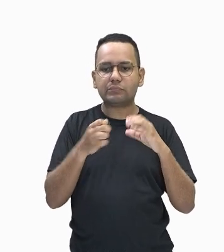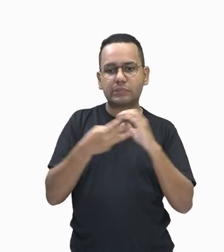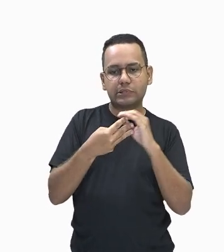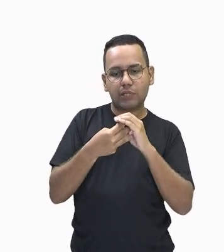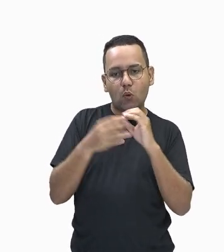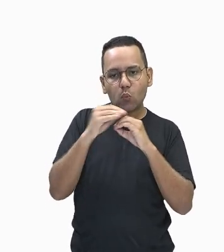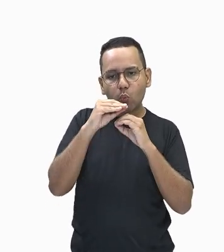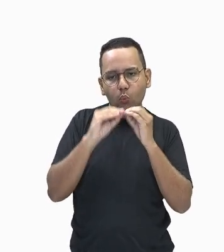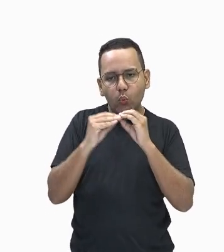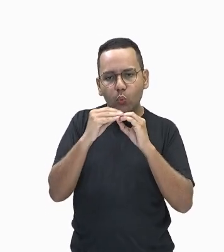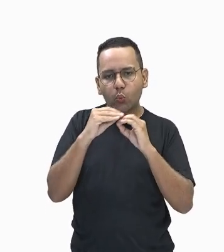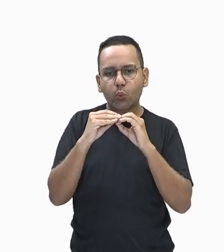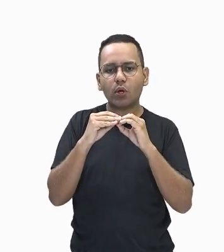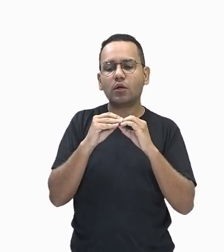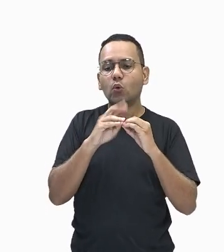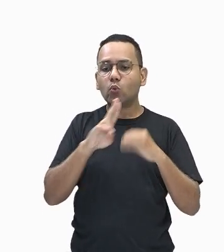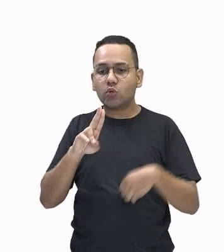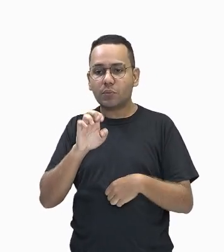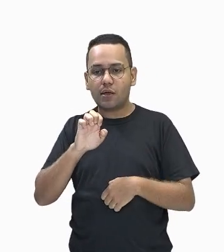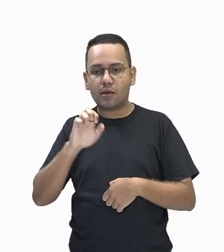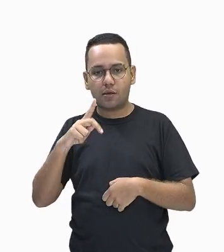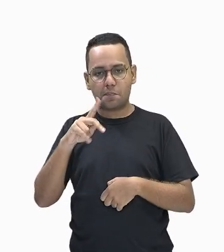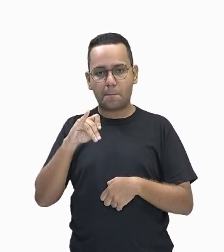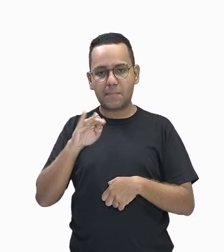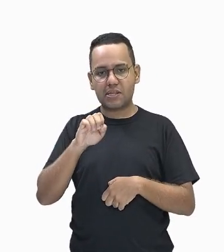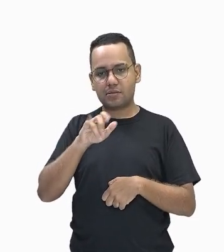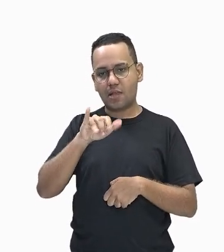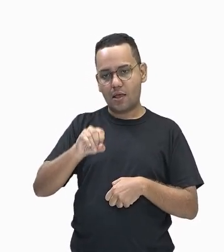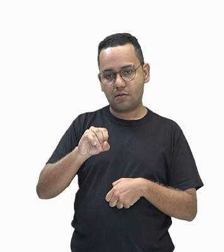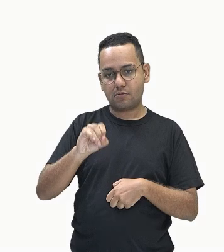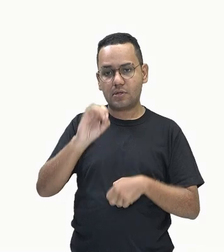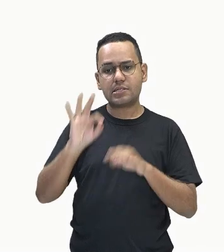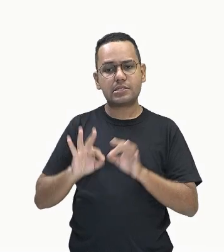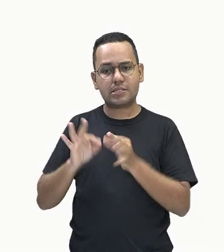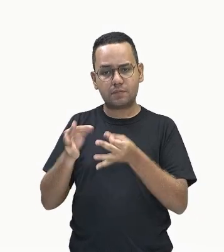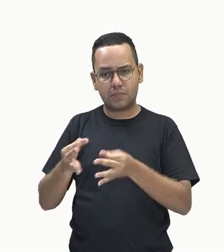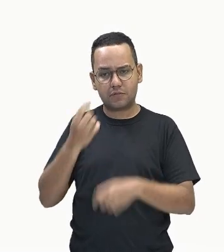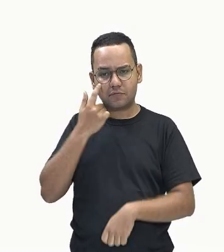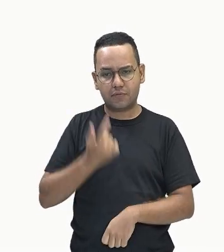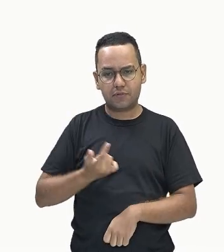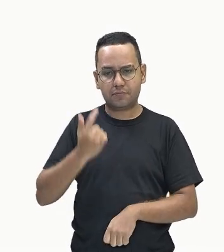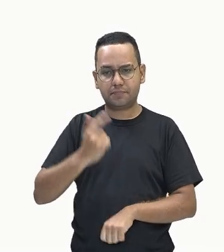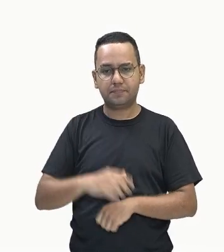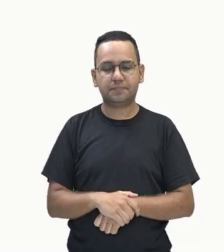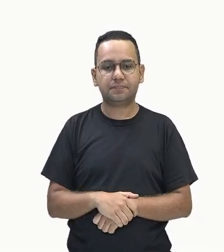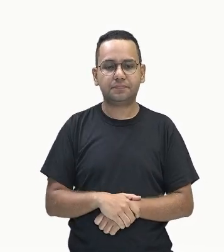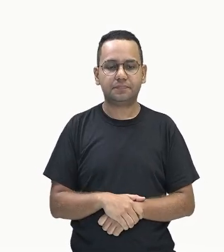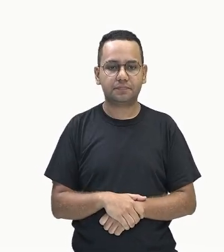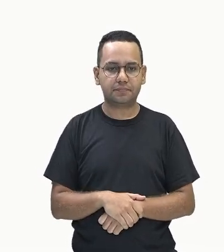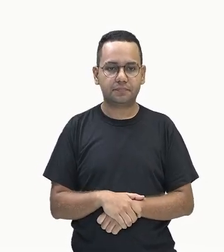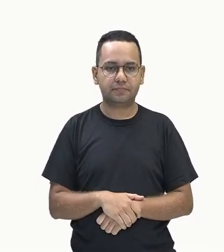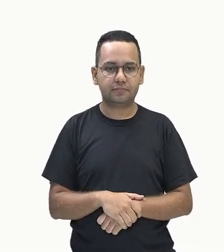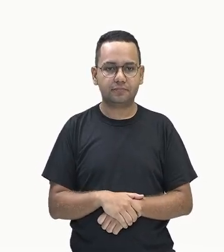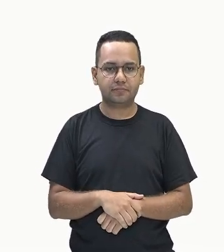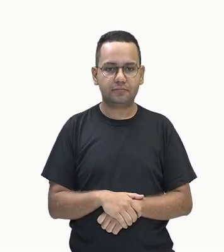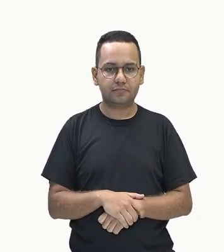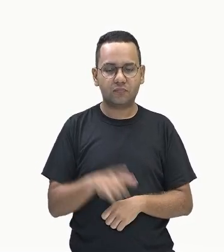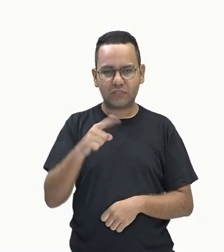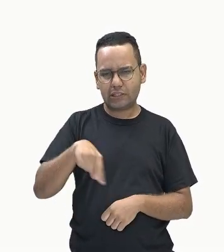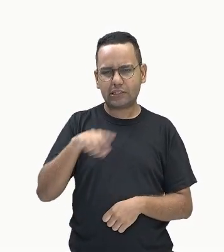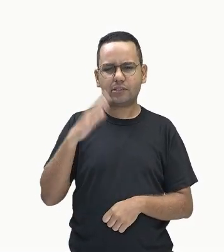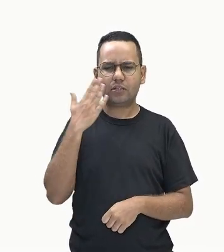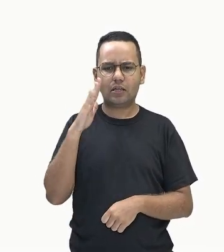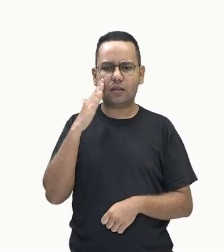epitélio simples. Tá? Eu vou destacar na imagem para vocês entenderem cada uma dessa aqui, ó,